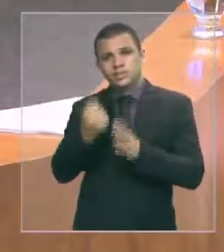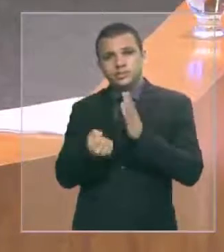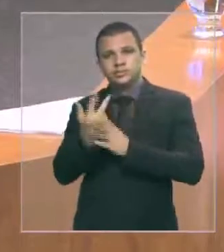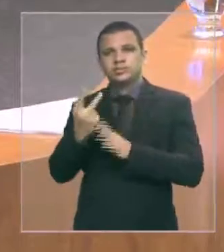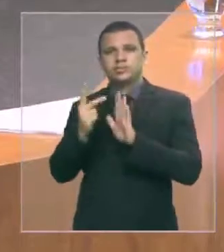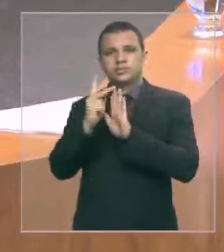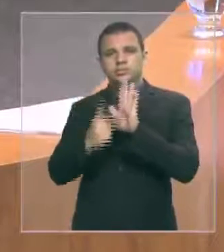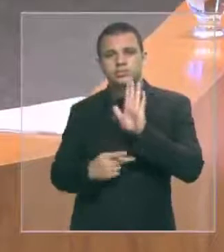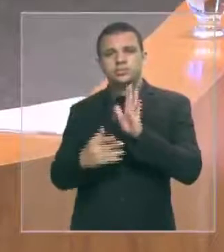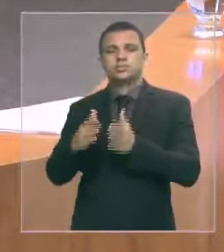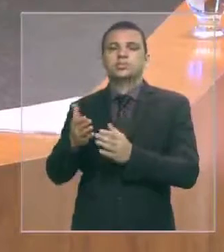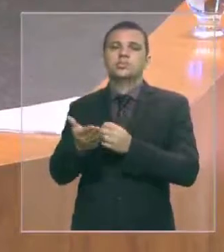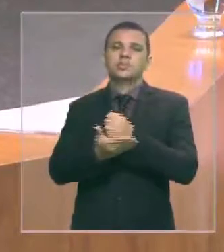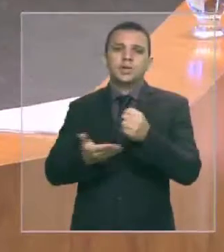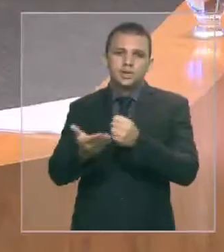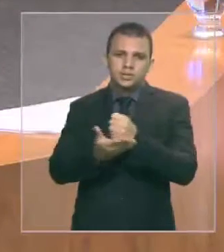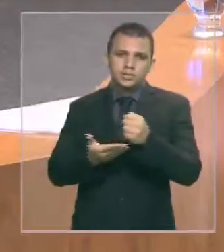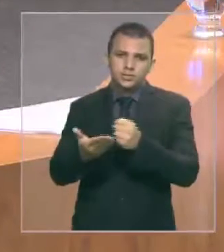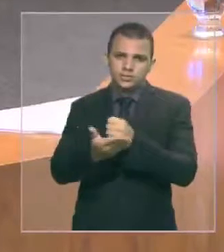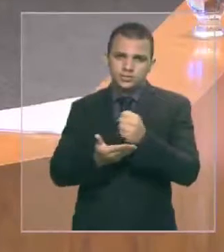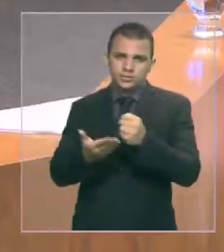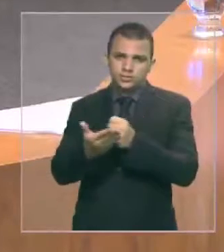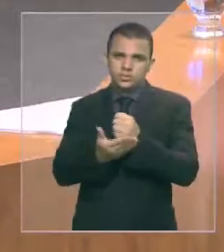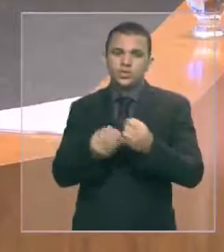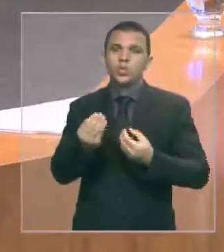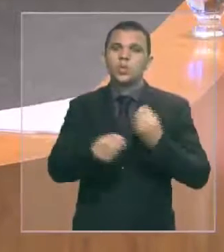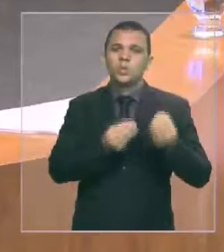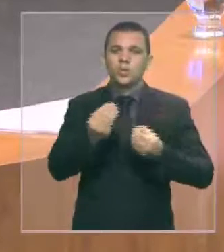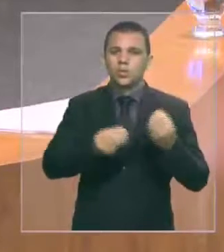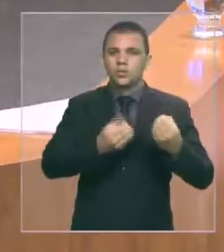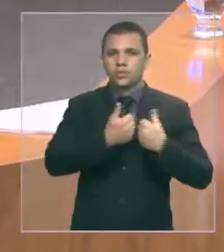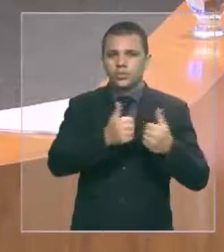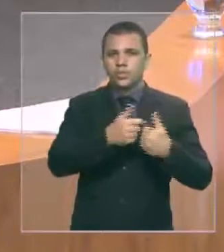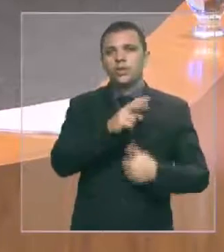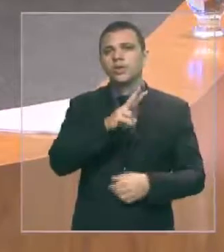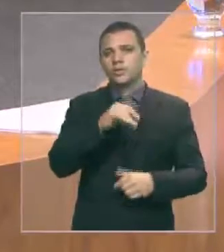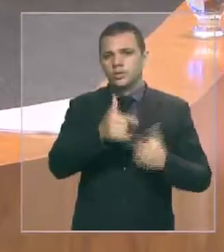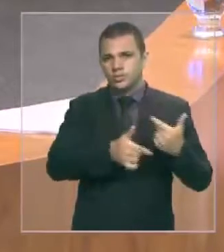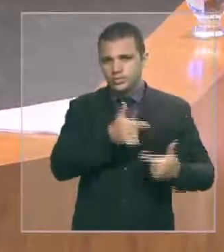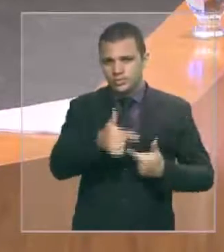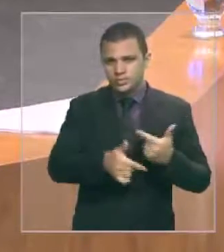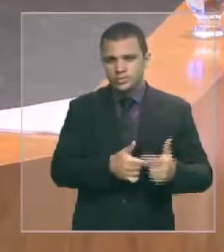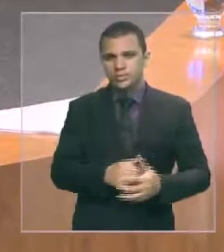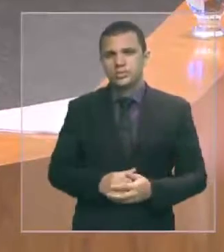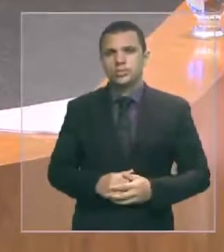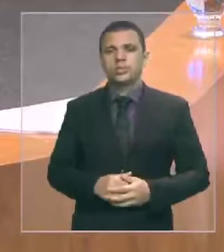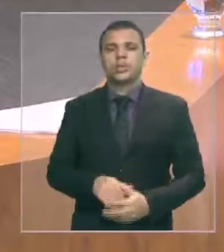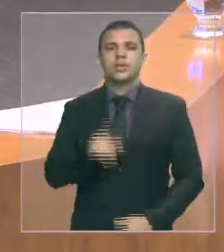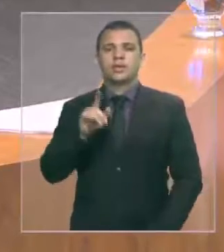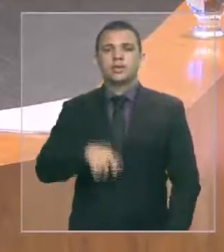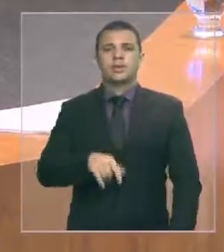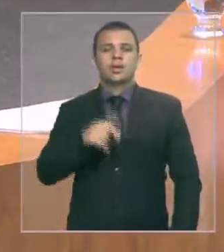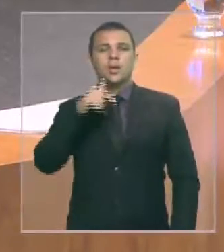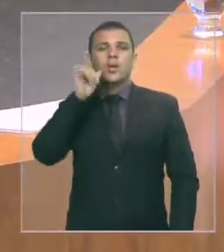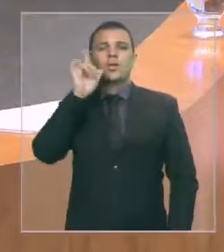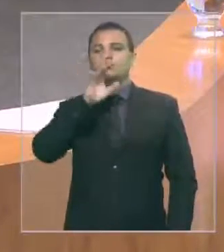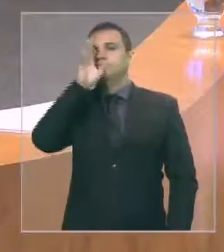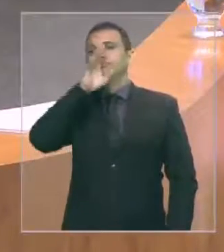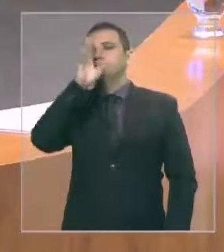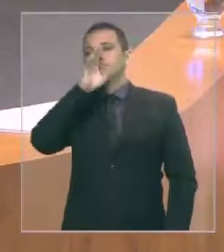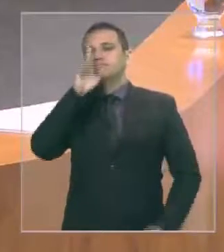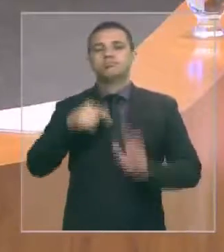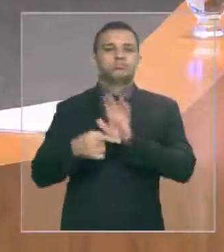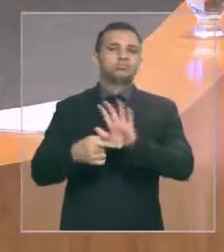projeto básico e da modelagem operacional. Não foi uma coisa feita, lançada ontem.